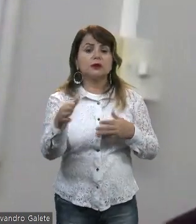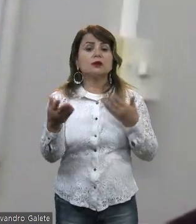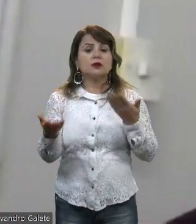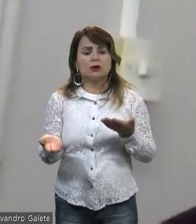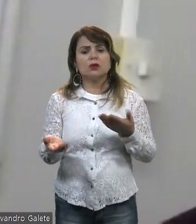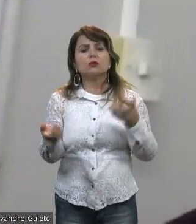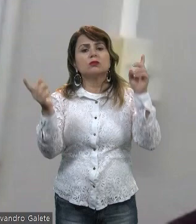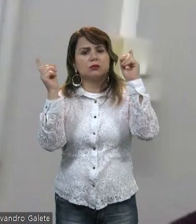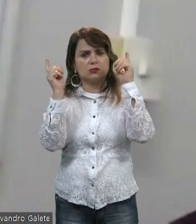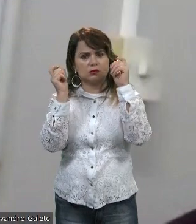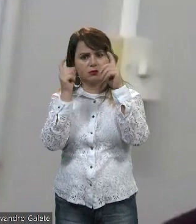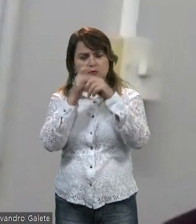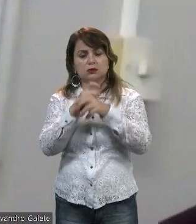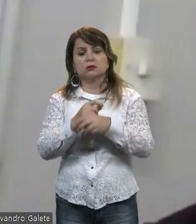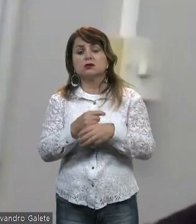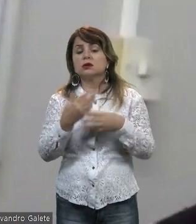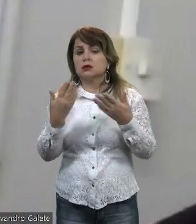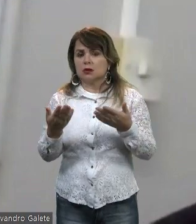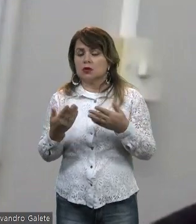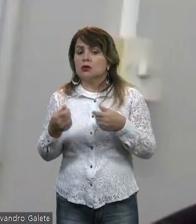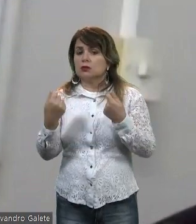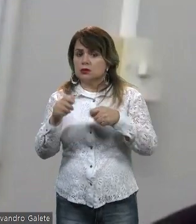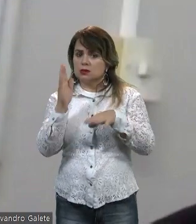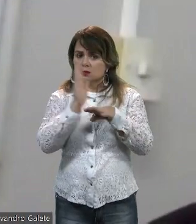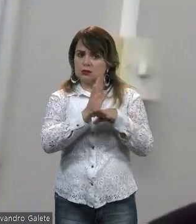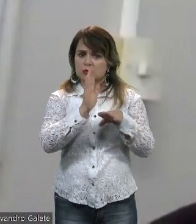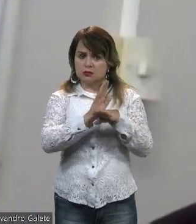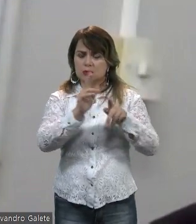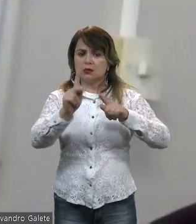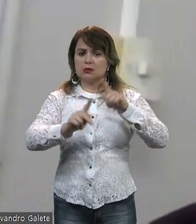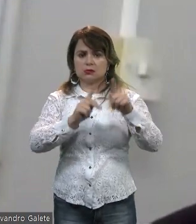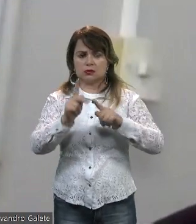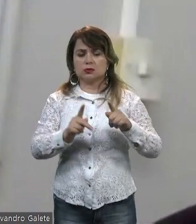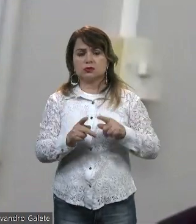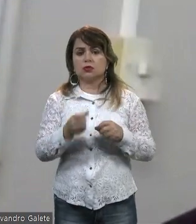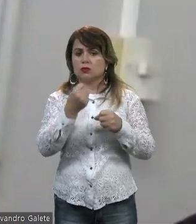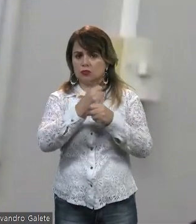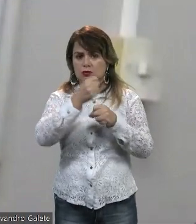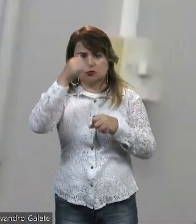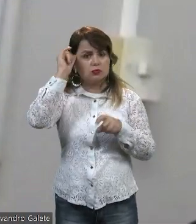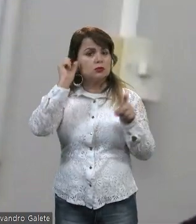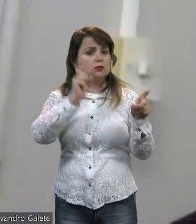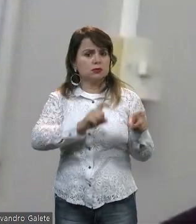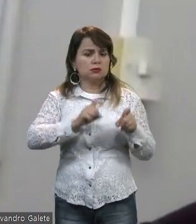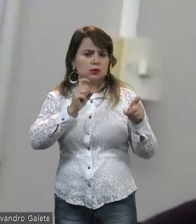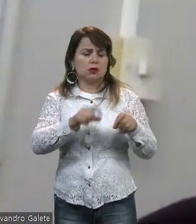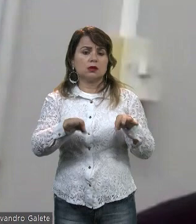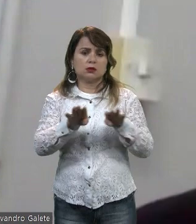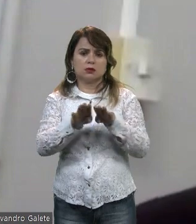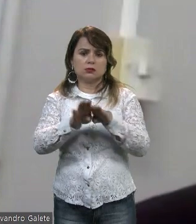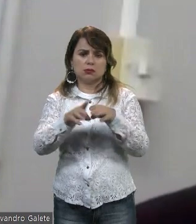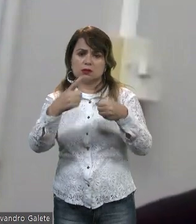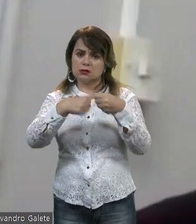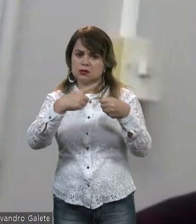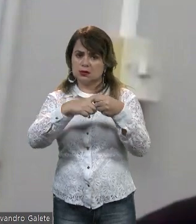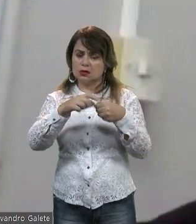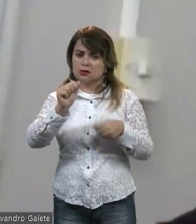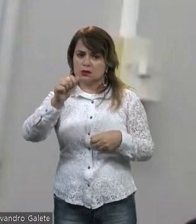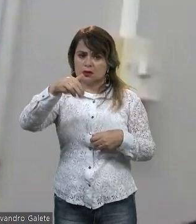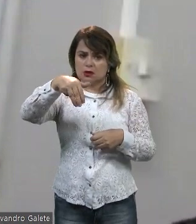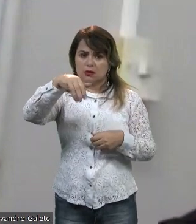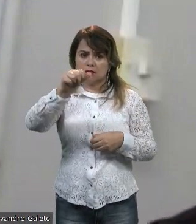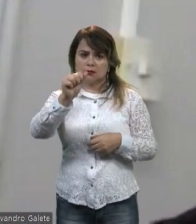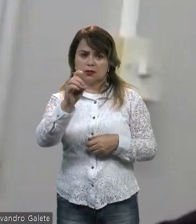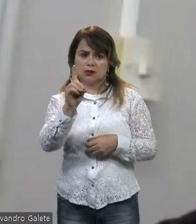favorecer também muito os moradores e proprietários rurais ali daquela região do distrito de Amadeu Amaral. E dizer que também estamos